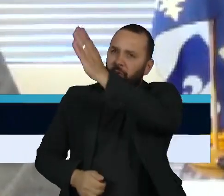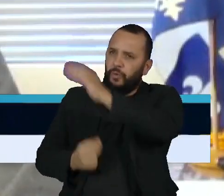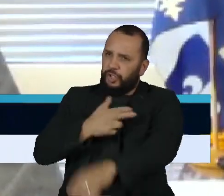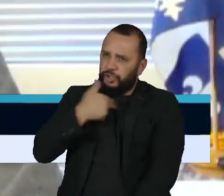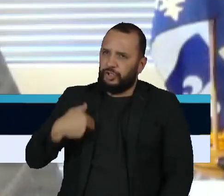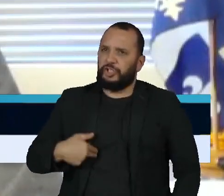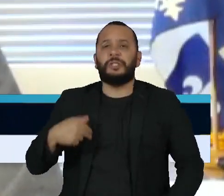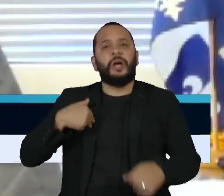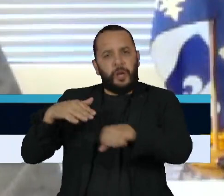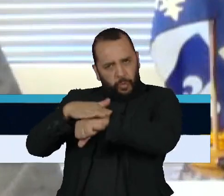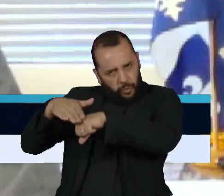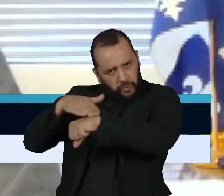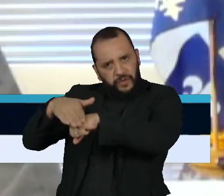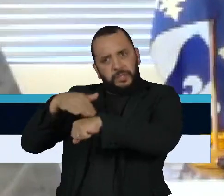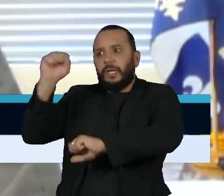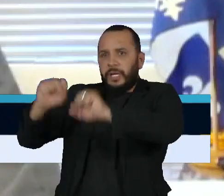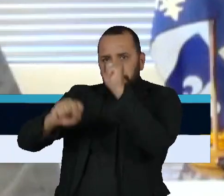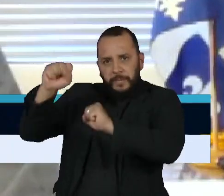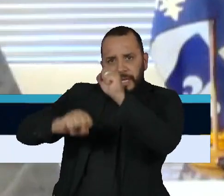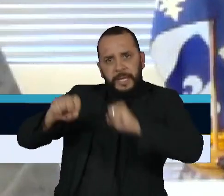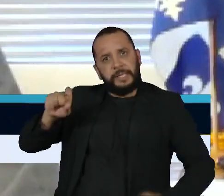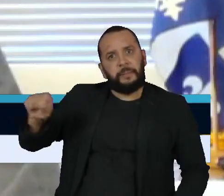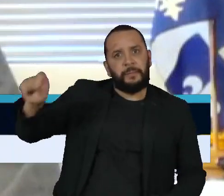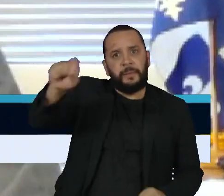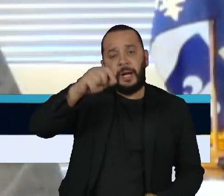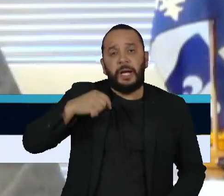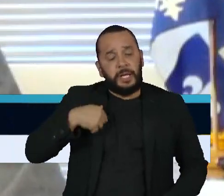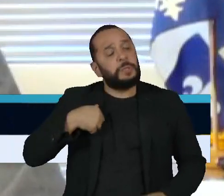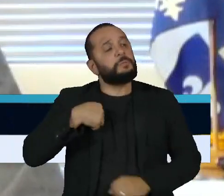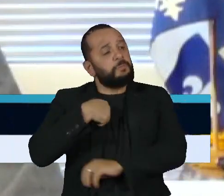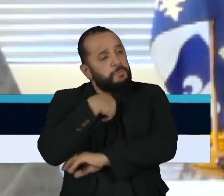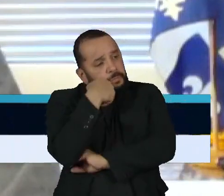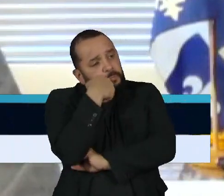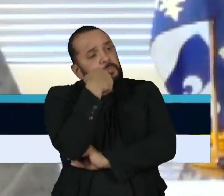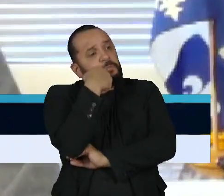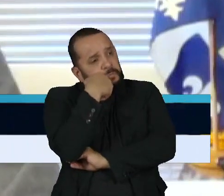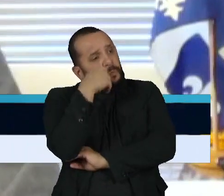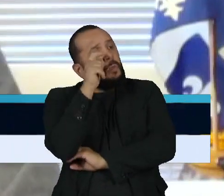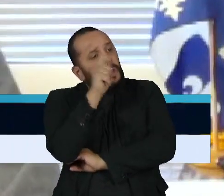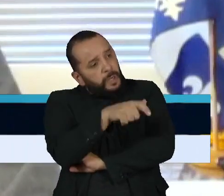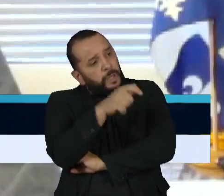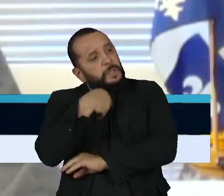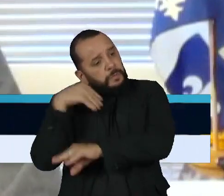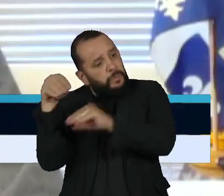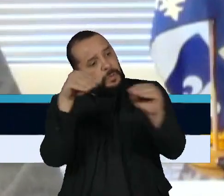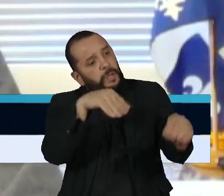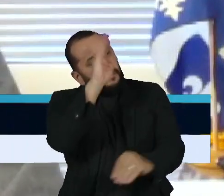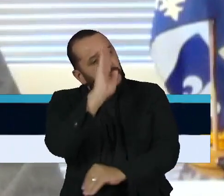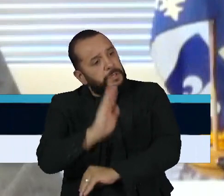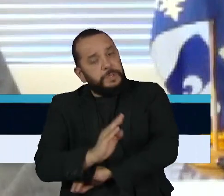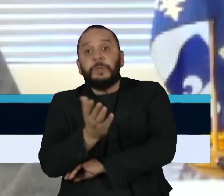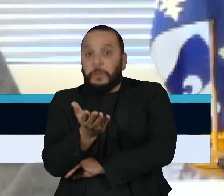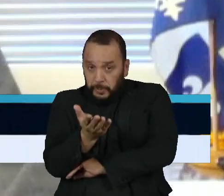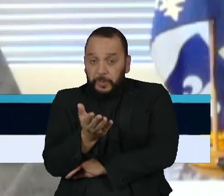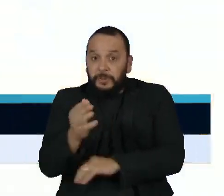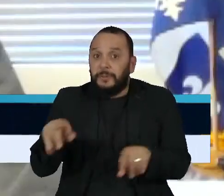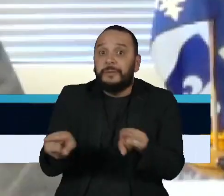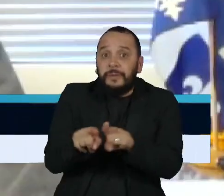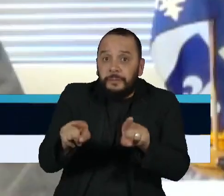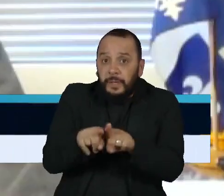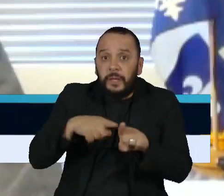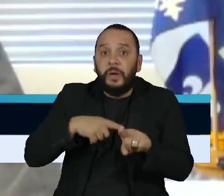oportunidades que manifestaram o desejo de fabricar aqui no Brasil os ônibus elétricos Principalmente